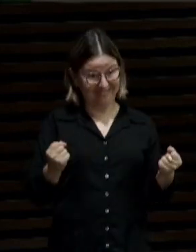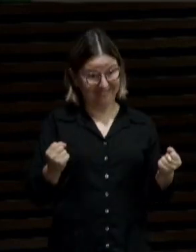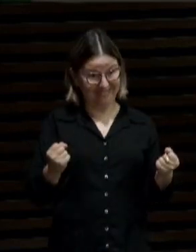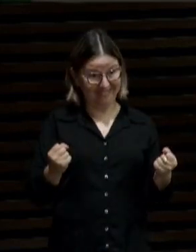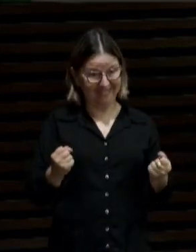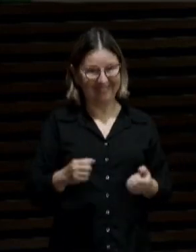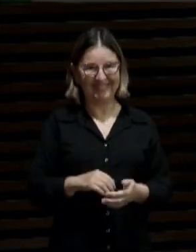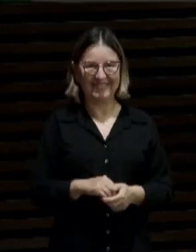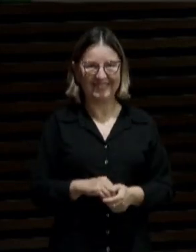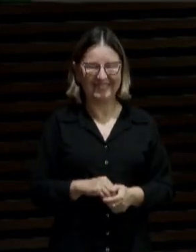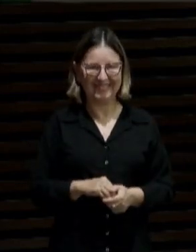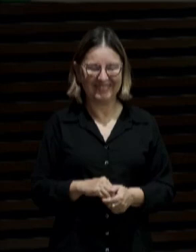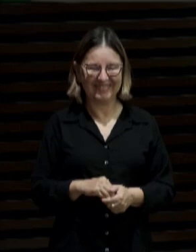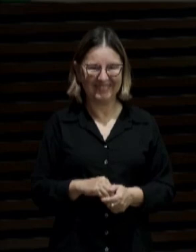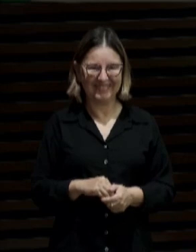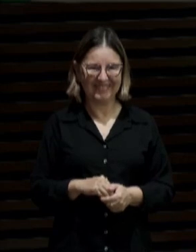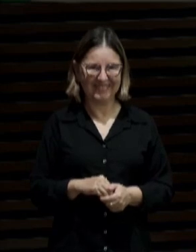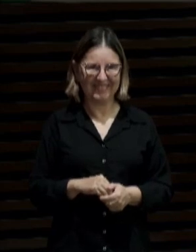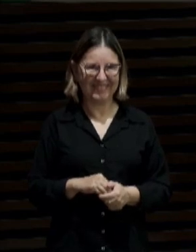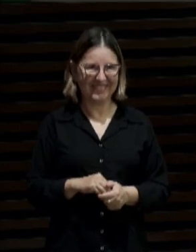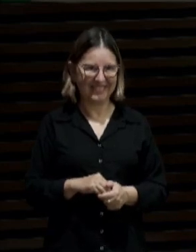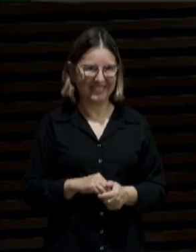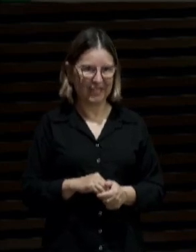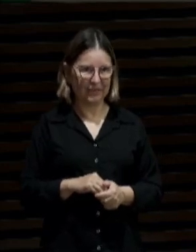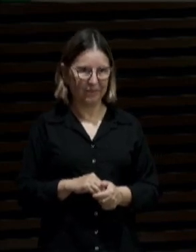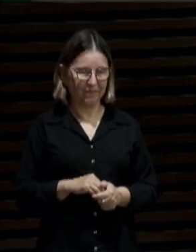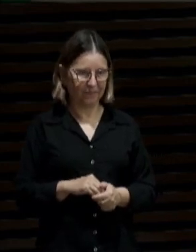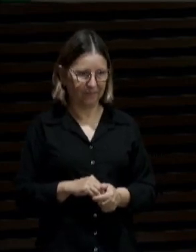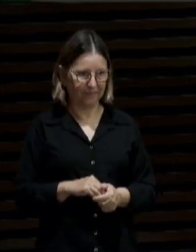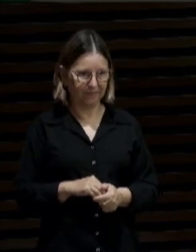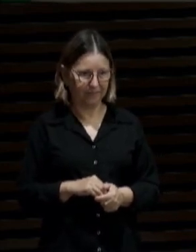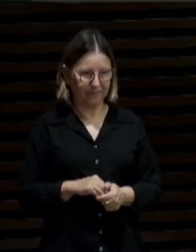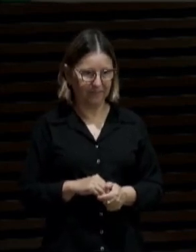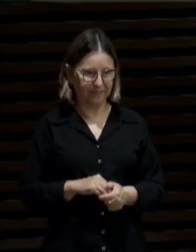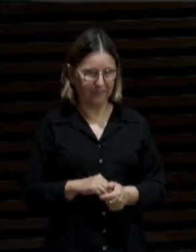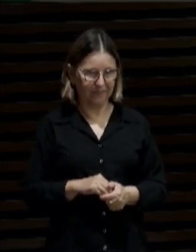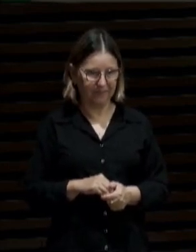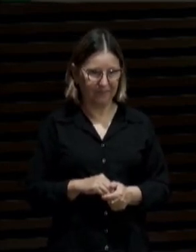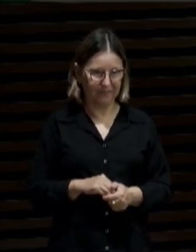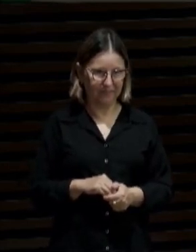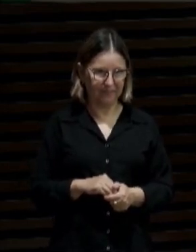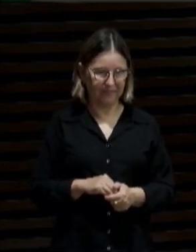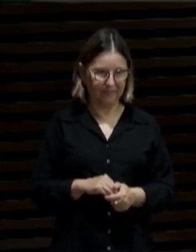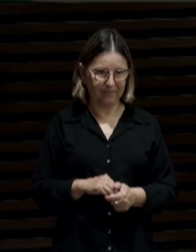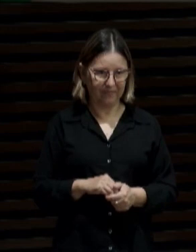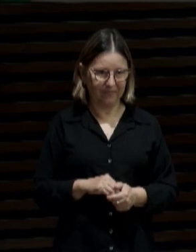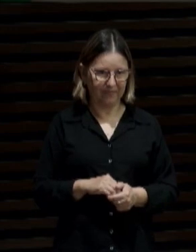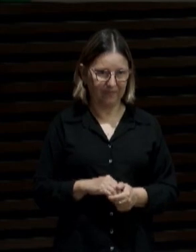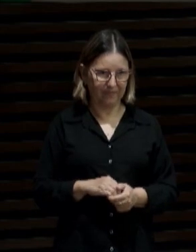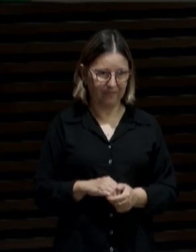Quando a criação olhar para a gente e souber, olha como o Bruno era horrível, e ele está